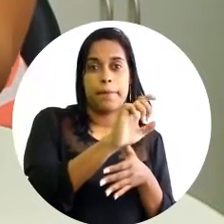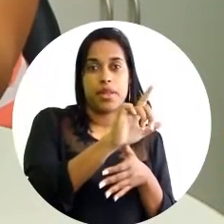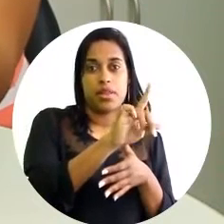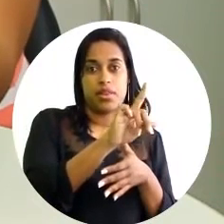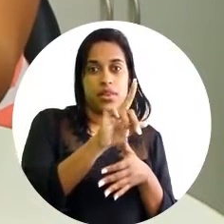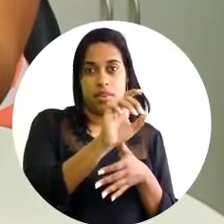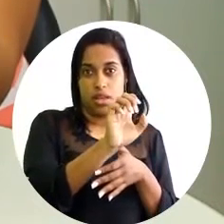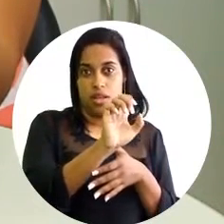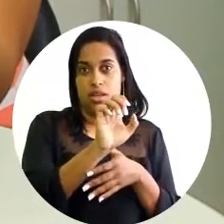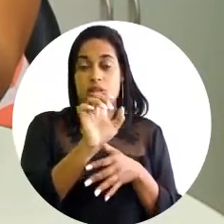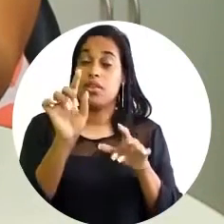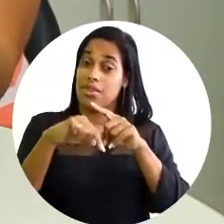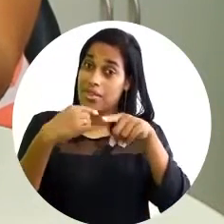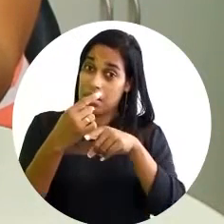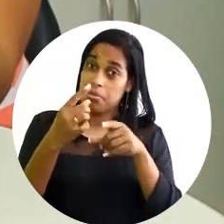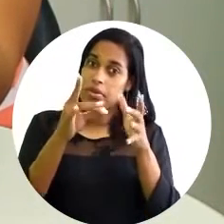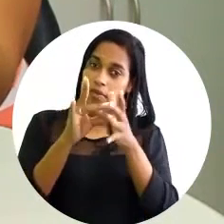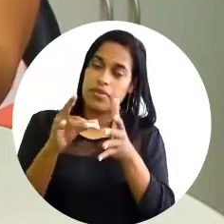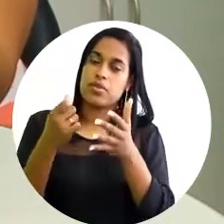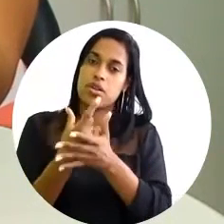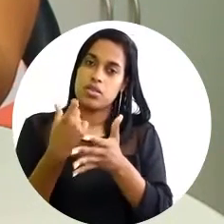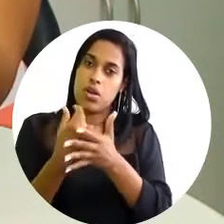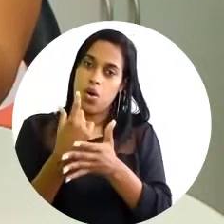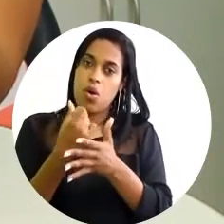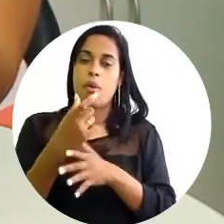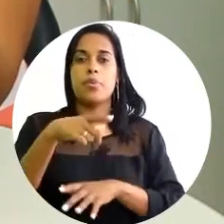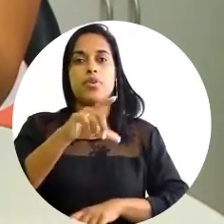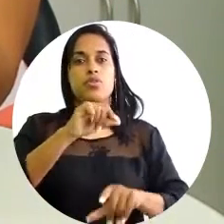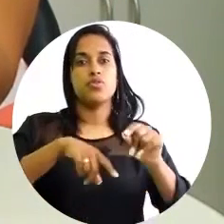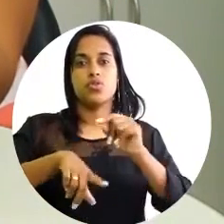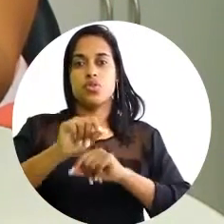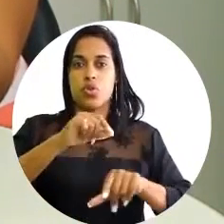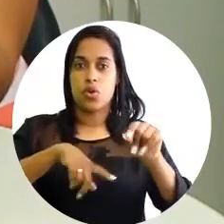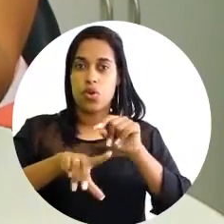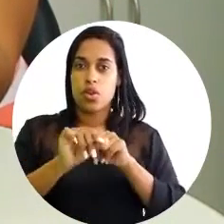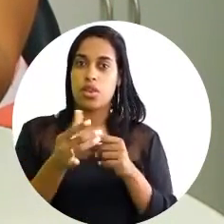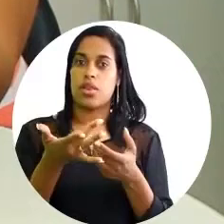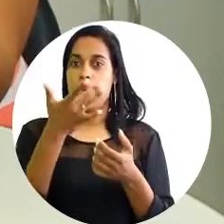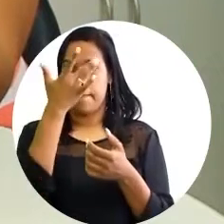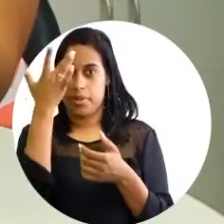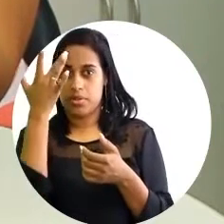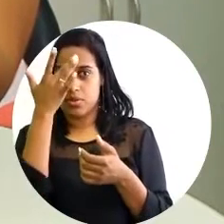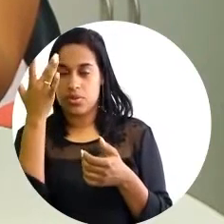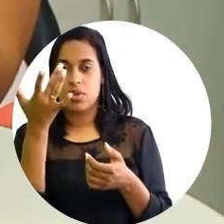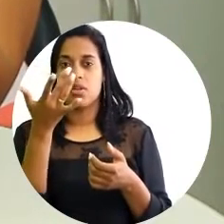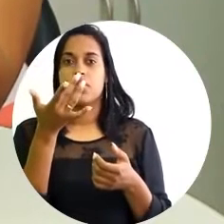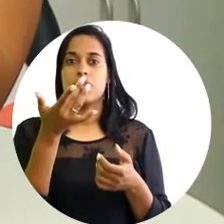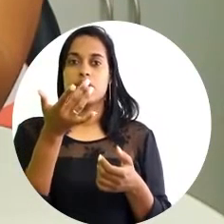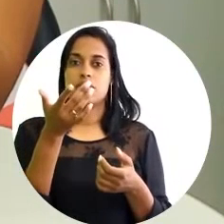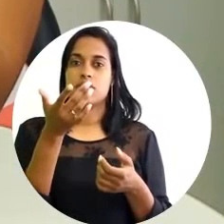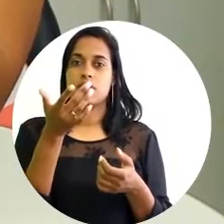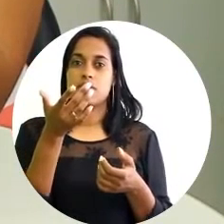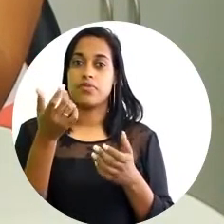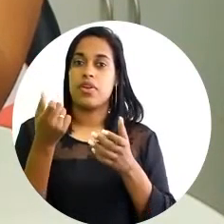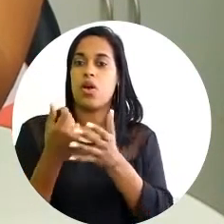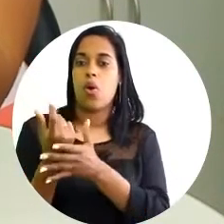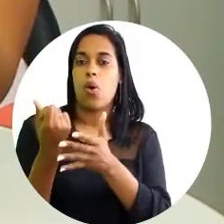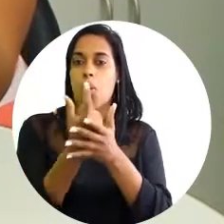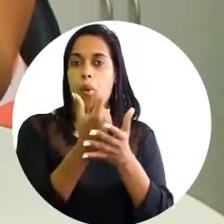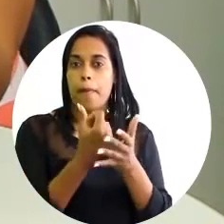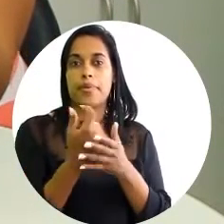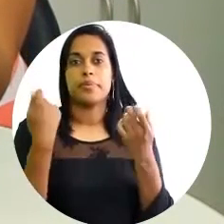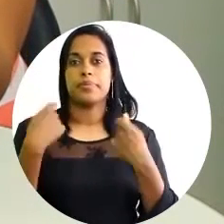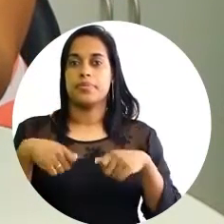PDDE. Após nós efetuarmos a compra, que escolher o fornecedor no qual a gente vai fazer a